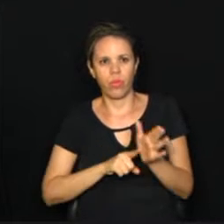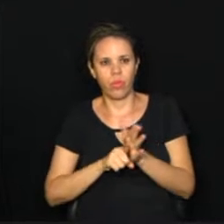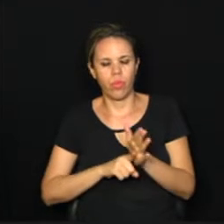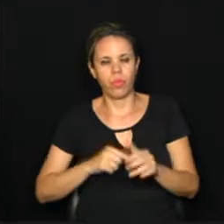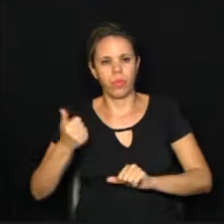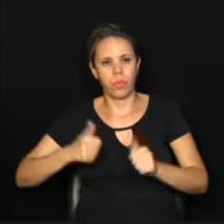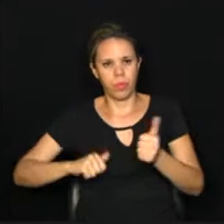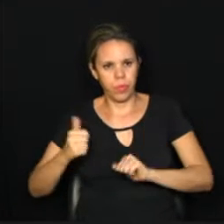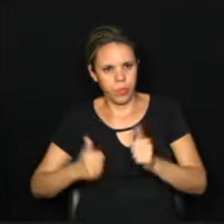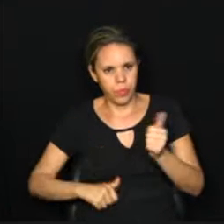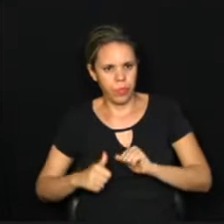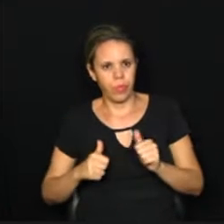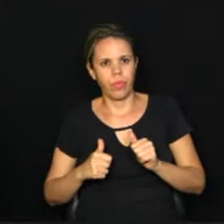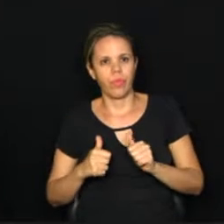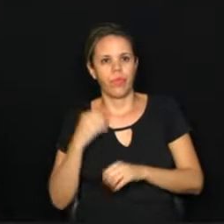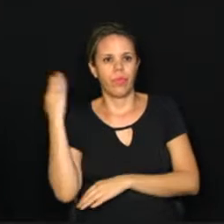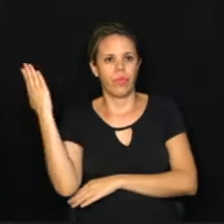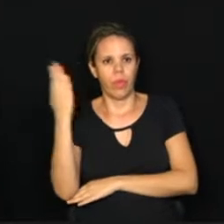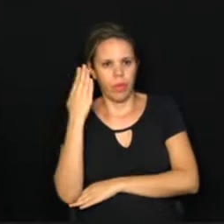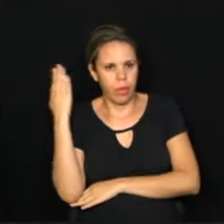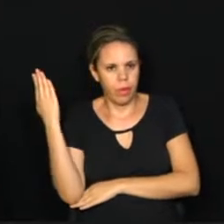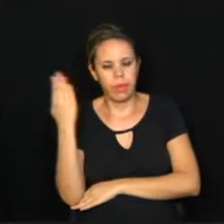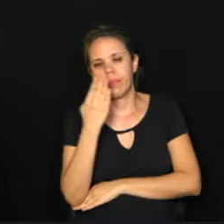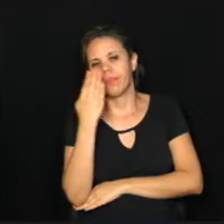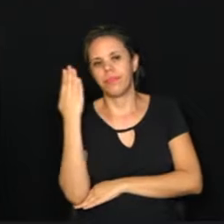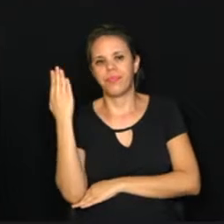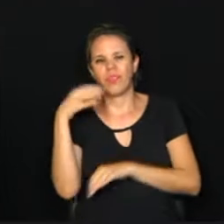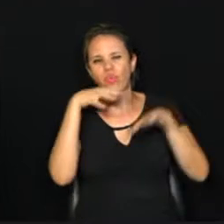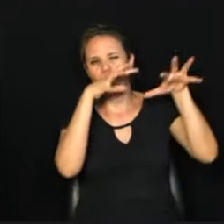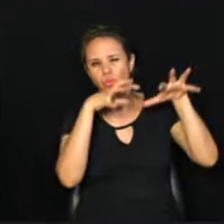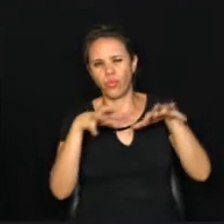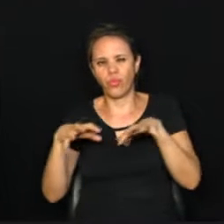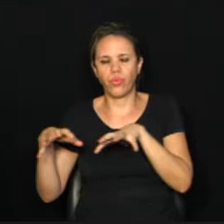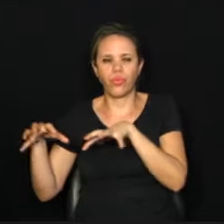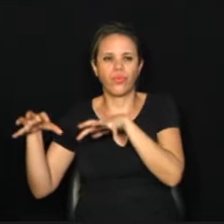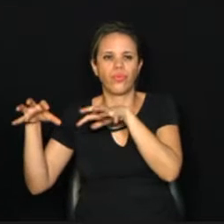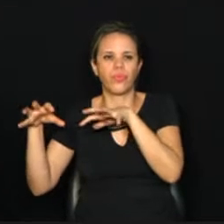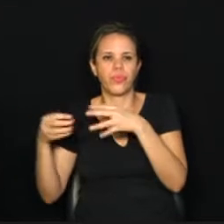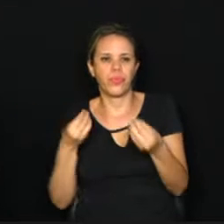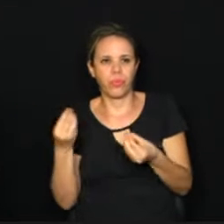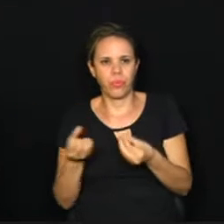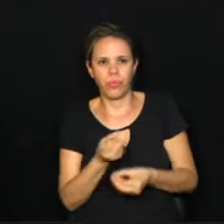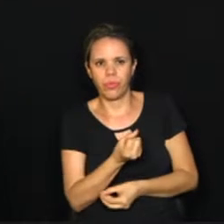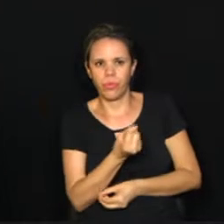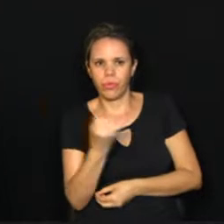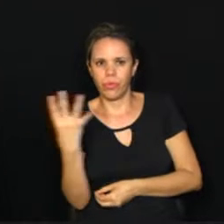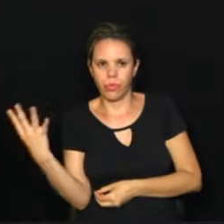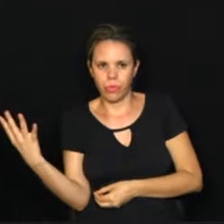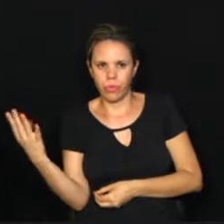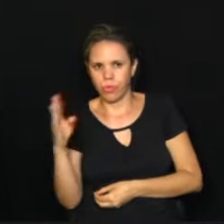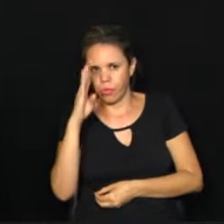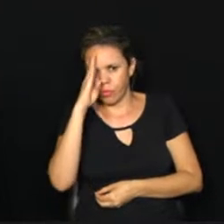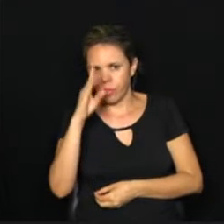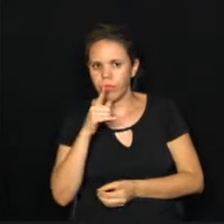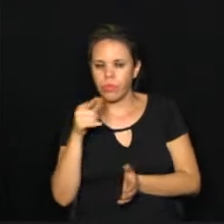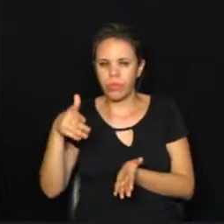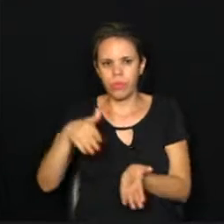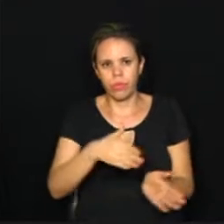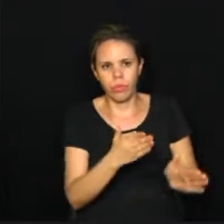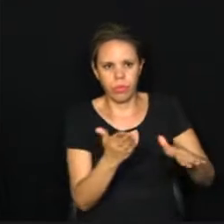avaliação dos dados climáticos, né? O comportamento das chuvas e dos volumes dos nossos principais